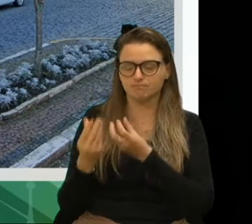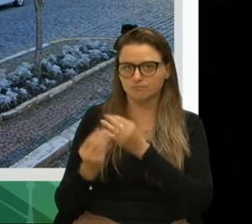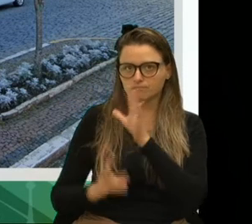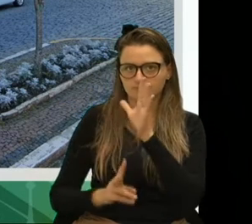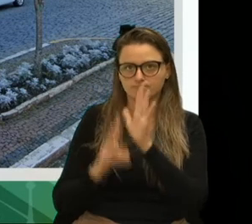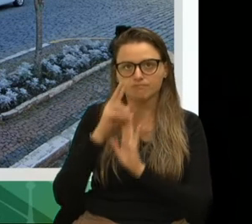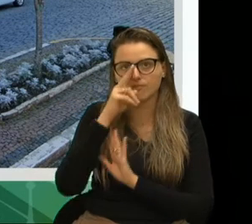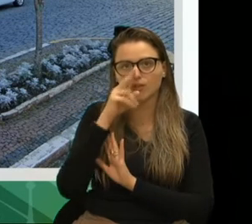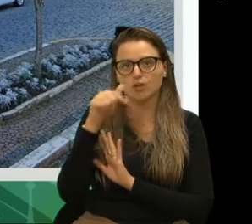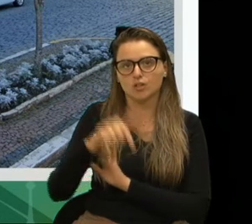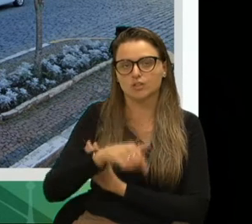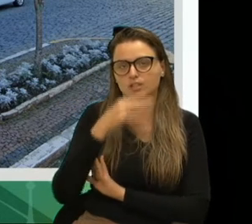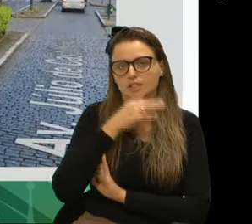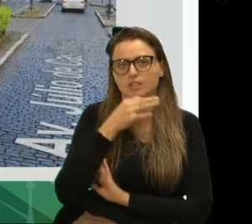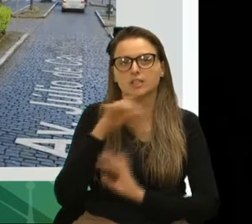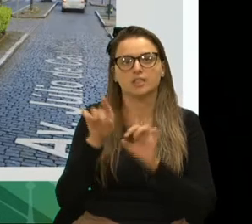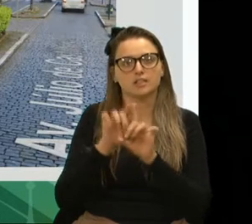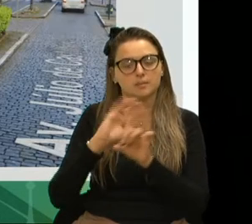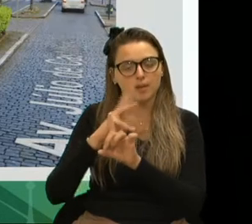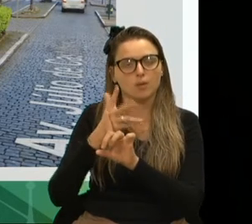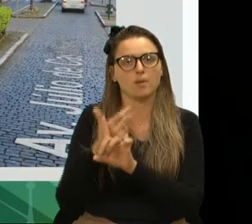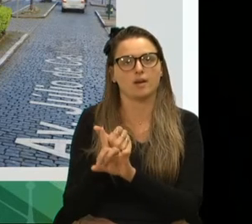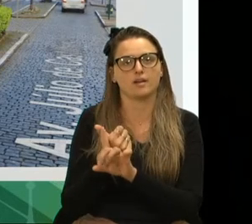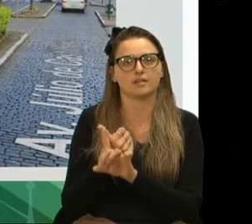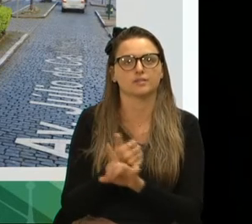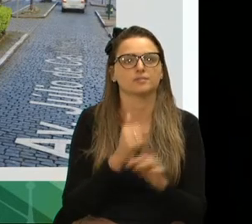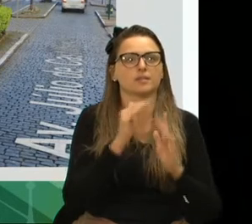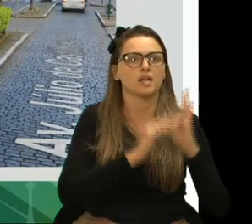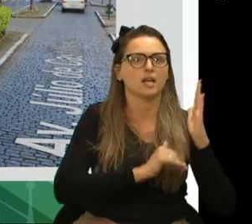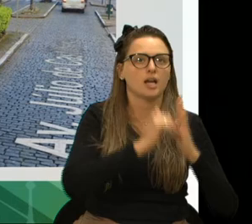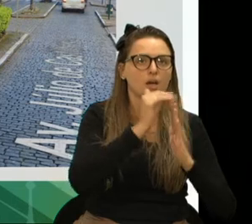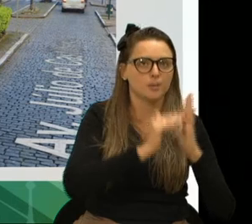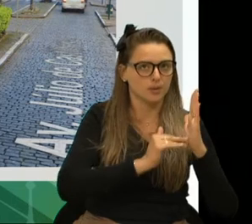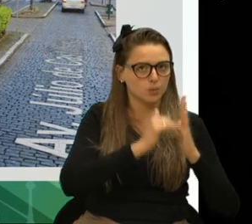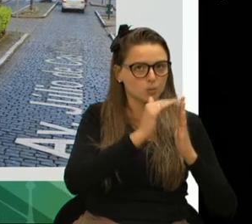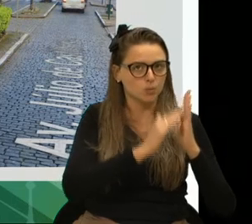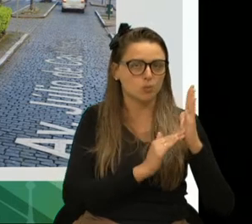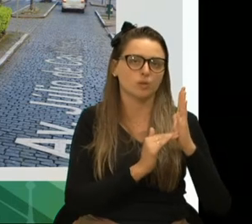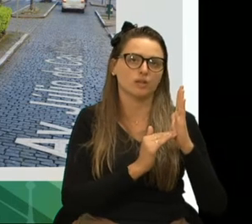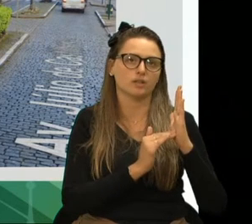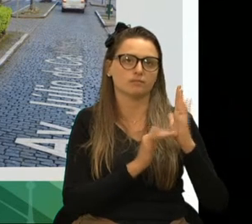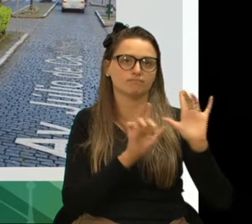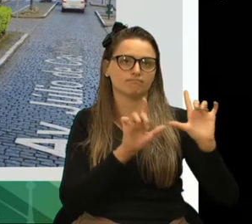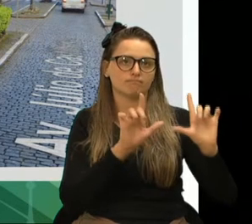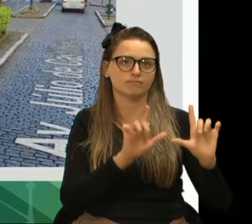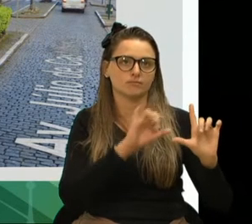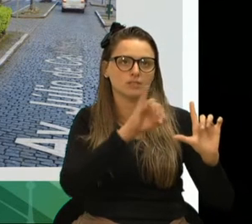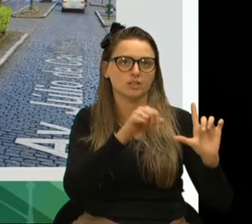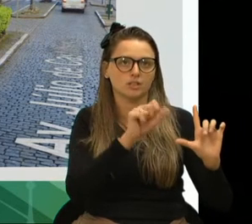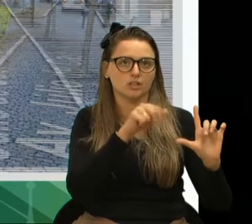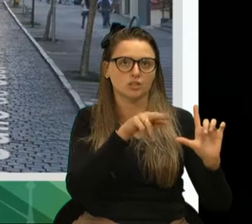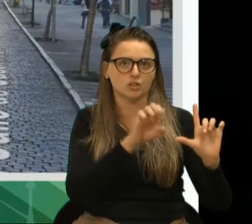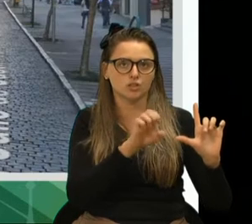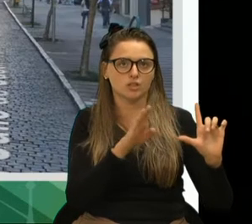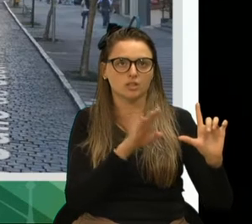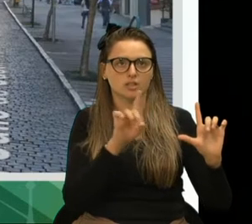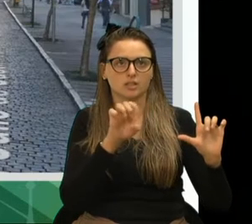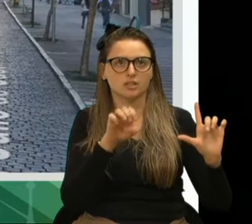e não deixa de ser também uma obra de arte. A pintura em tela, Jane Deboni, nesse